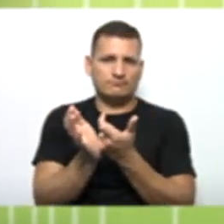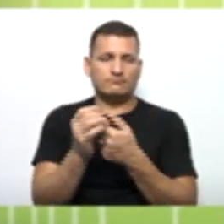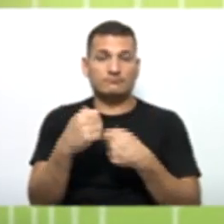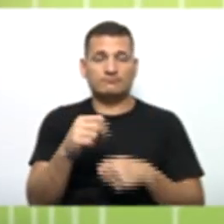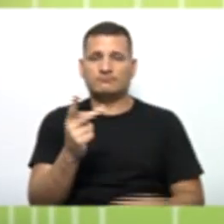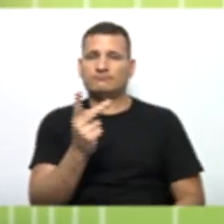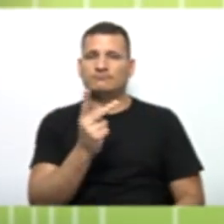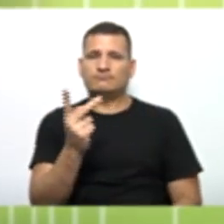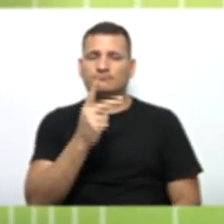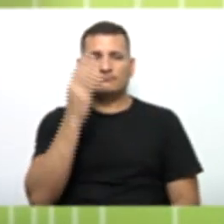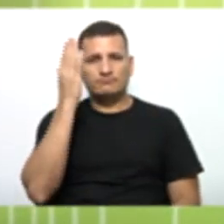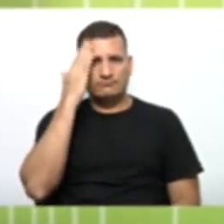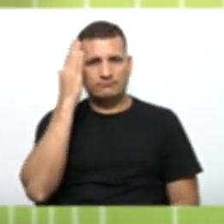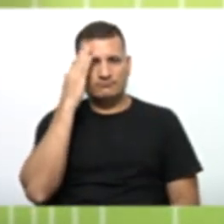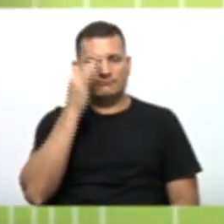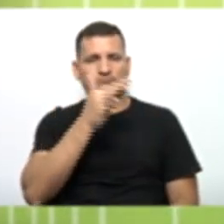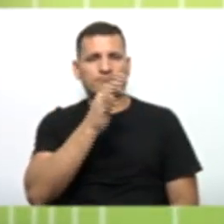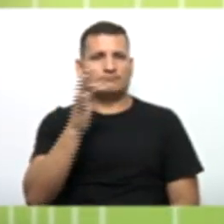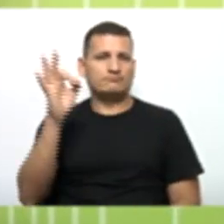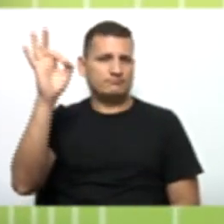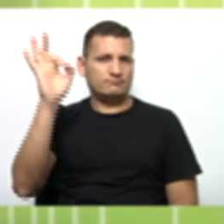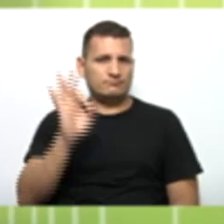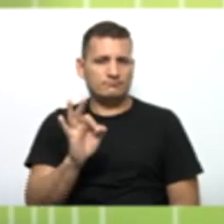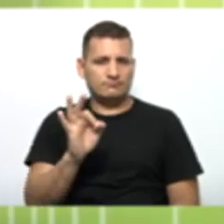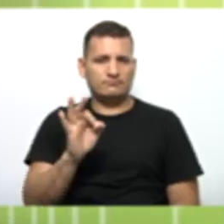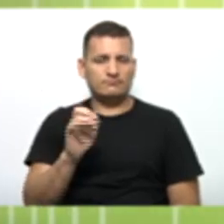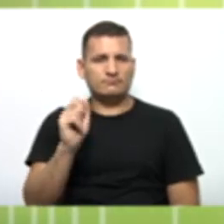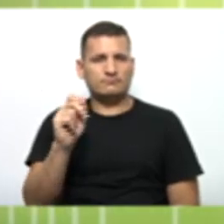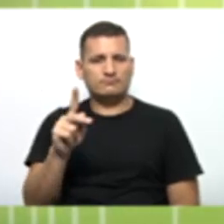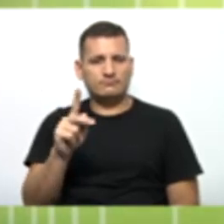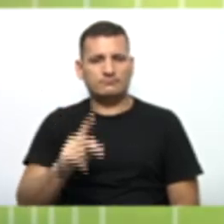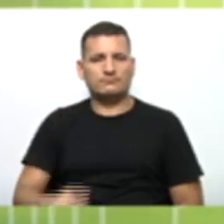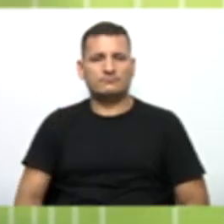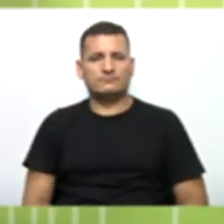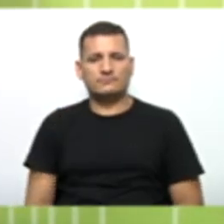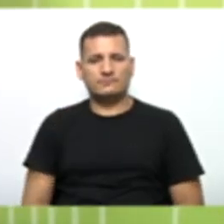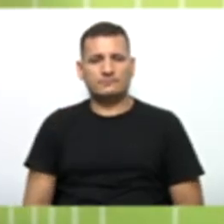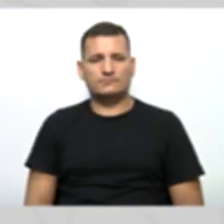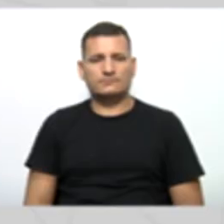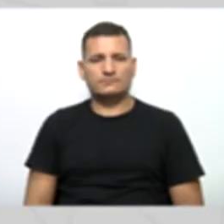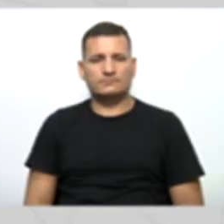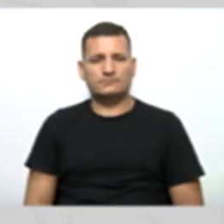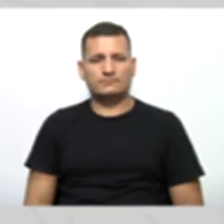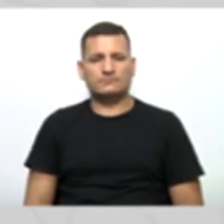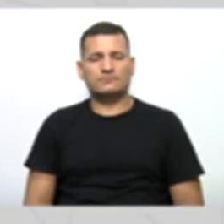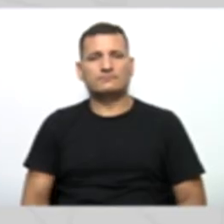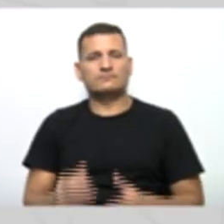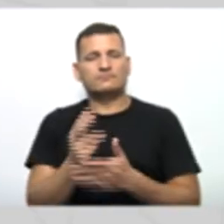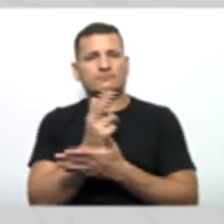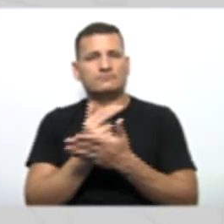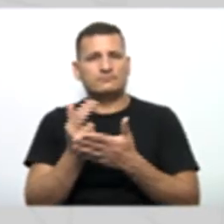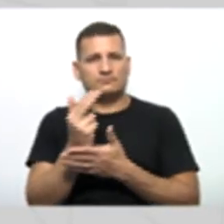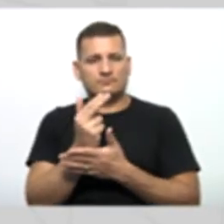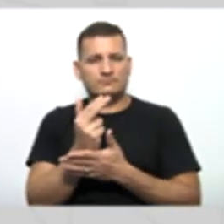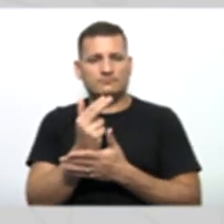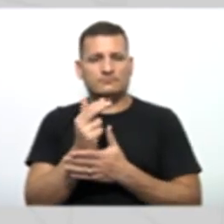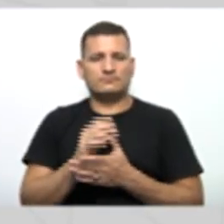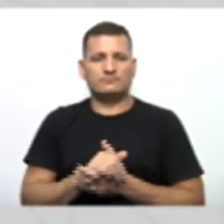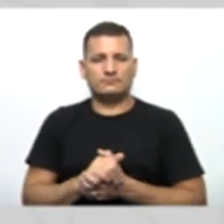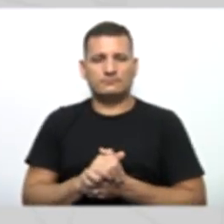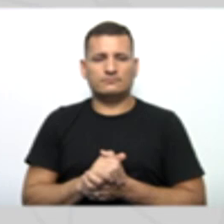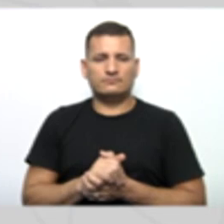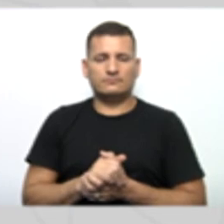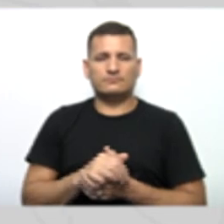saber ele 100%, ok? Então, vamos aqui, ó. Quais são esses diagramas, pessoal? Ó, o diagrama de caso